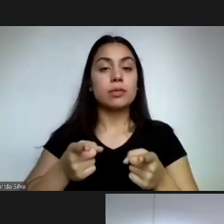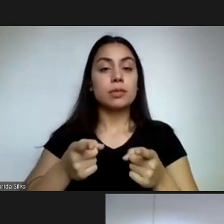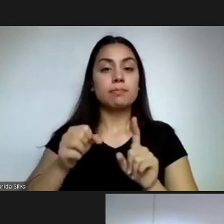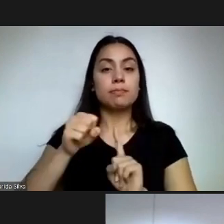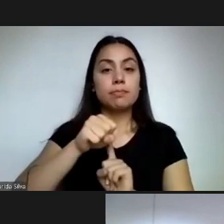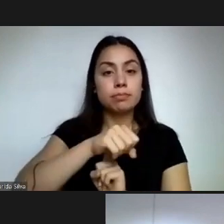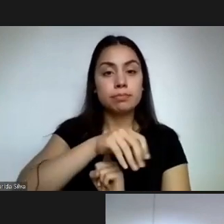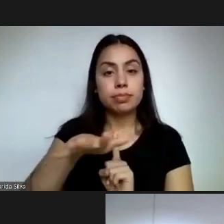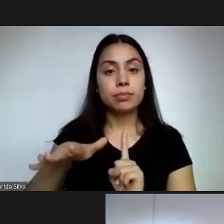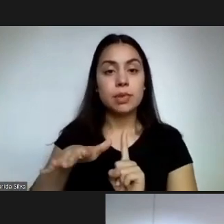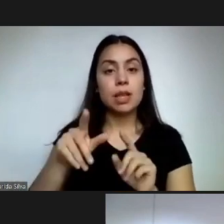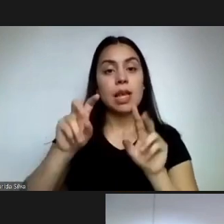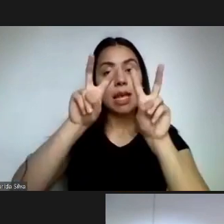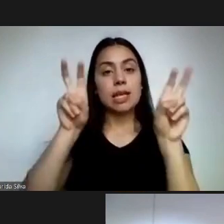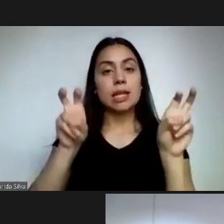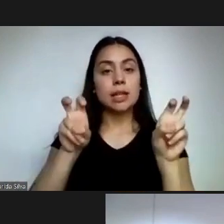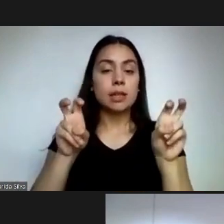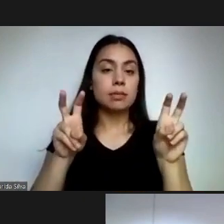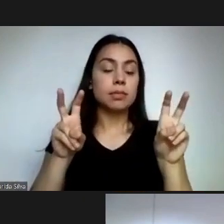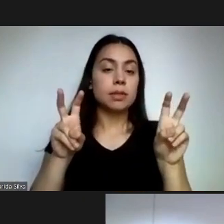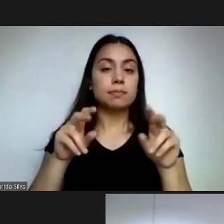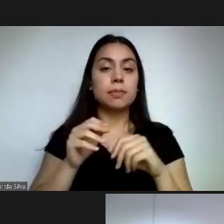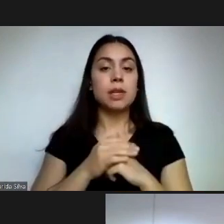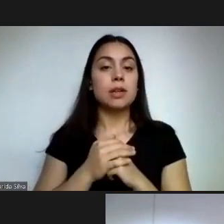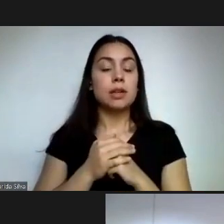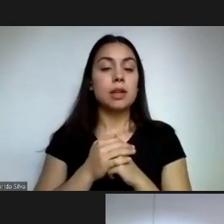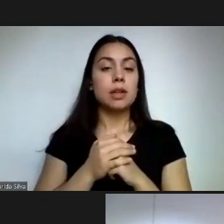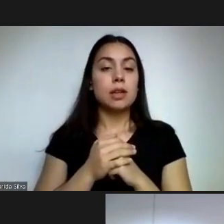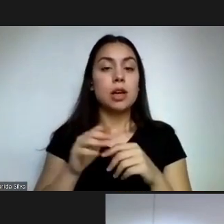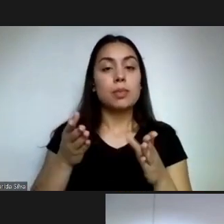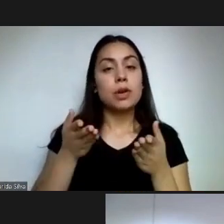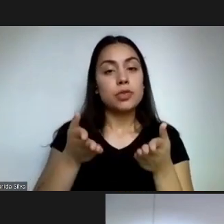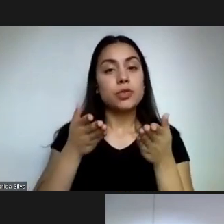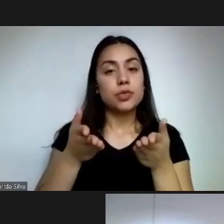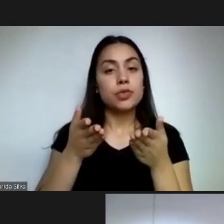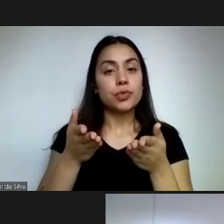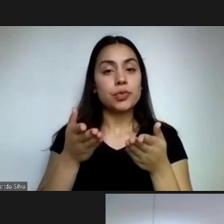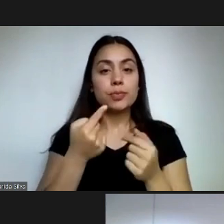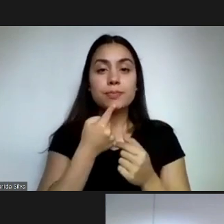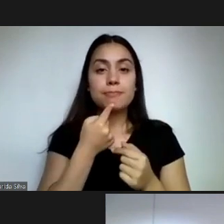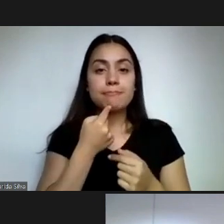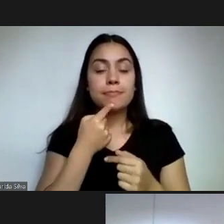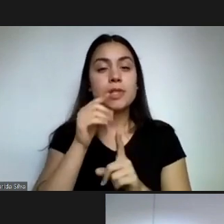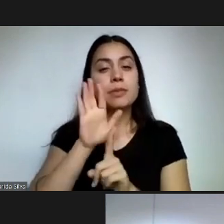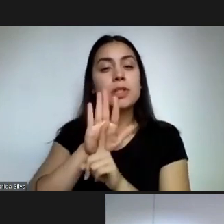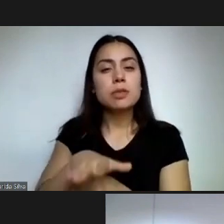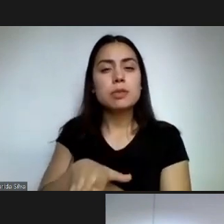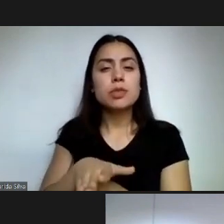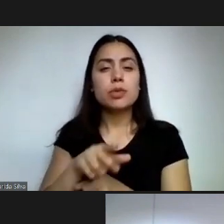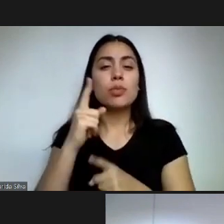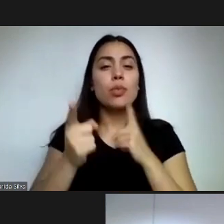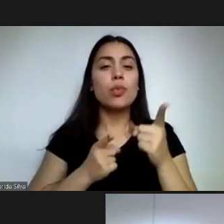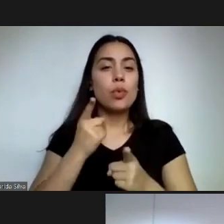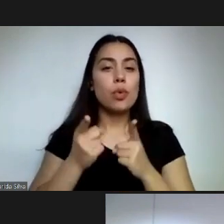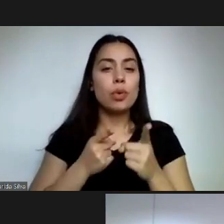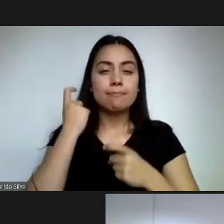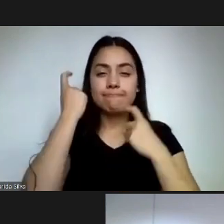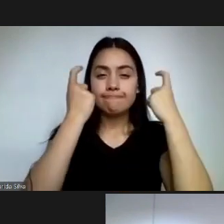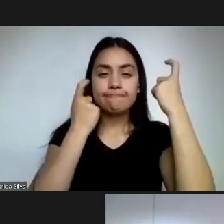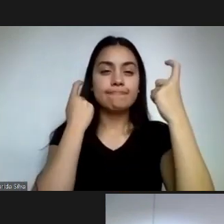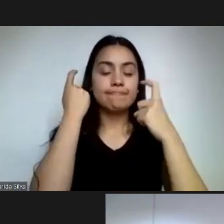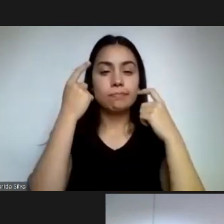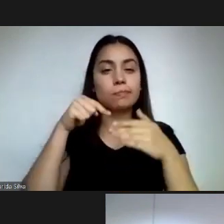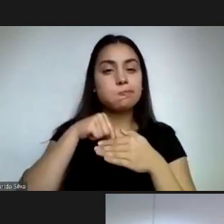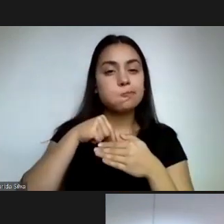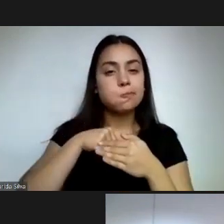o objetivo era muito criar quase uma linguagem comum do que é que falamos quando falamos de discriminação, fazer uma reflexão sobre o que é que são